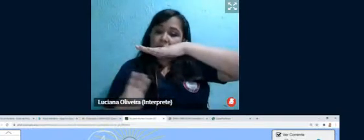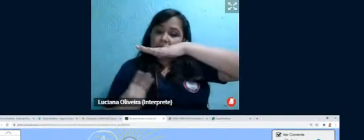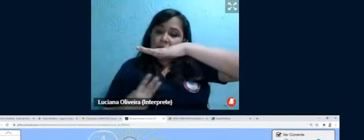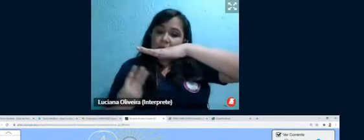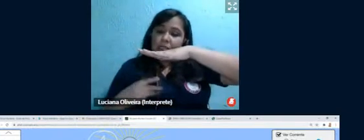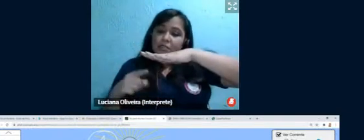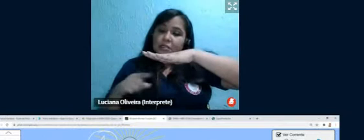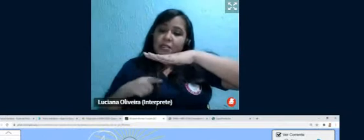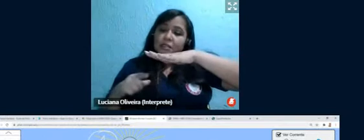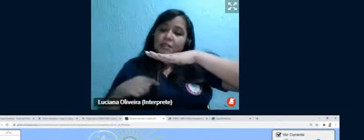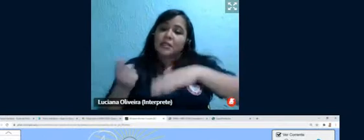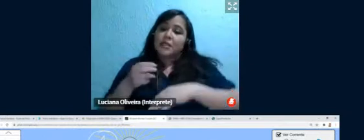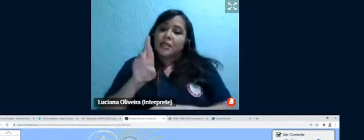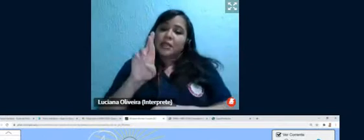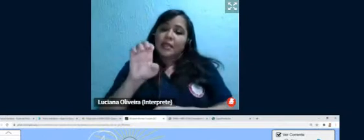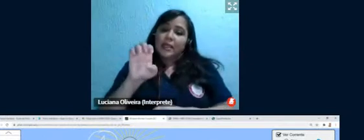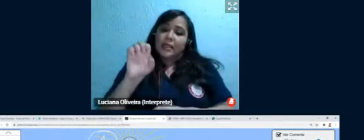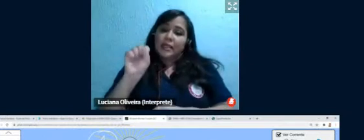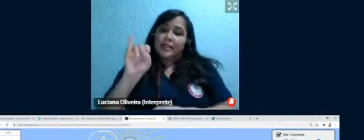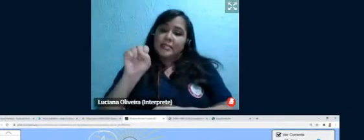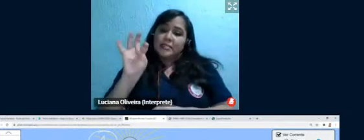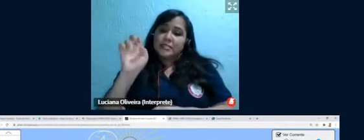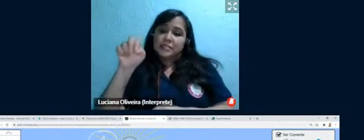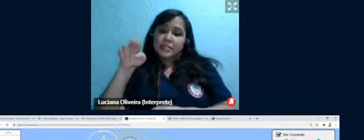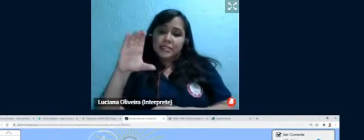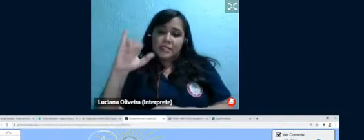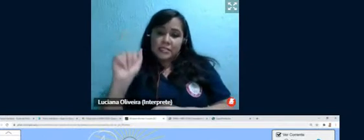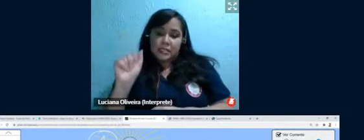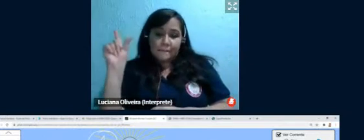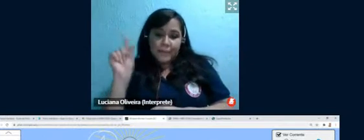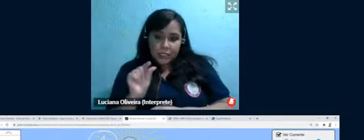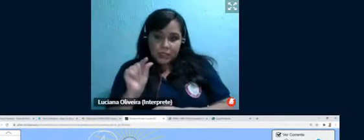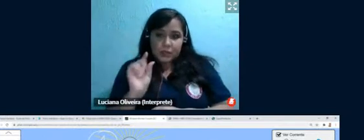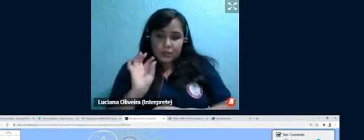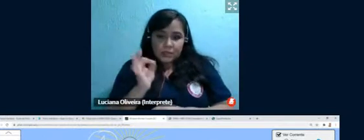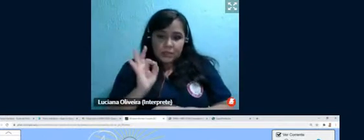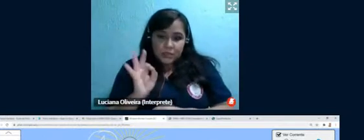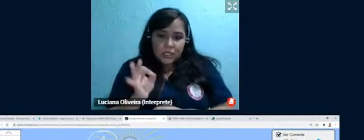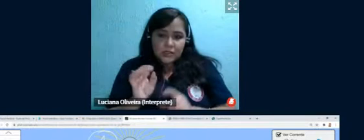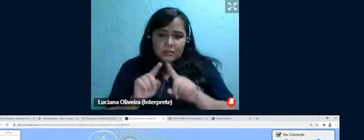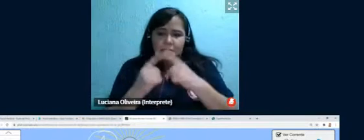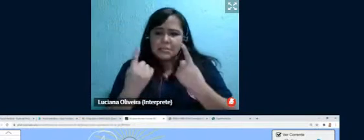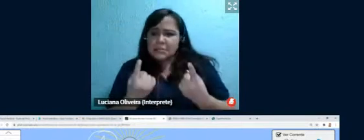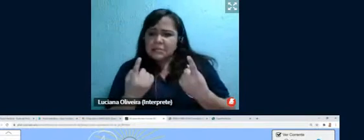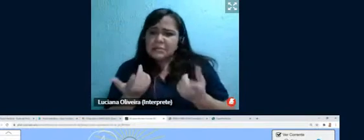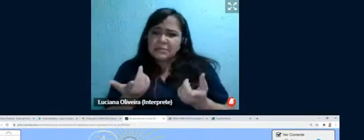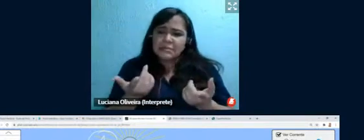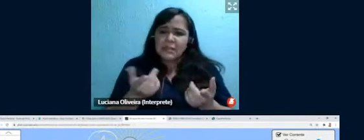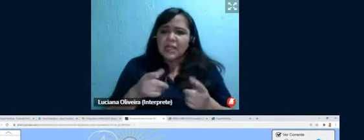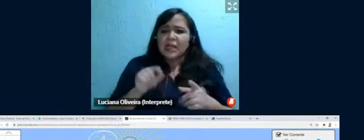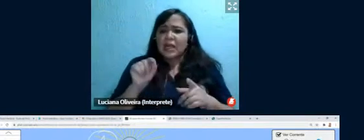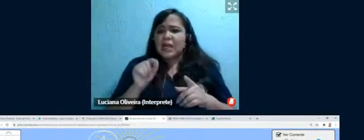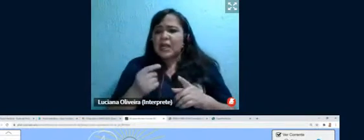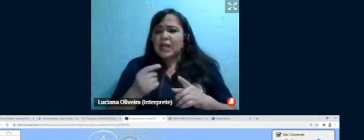resistência menor, a tensão agora é 3 volts. Aí você pode se perguntar, pô, mas entre A e B tinha 9.